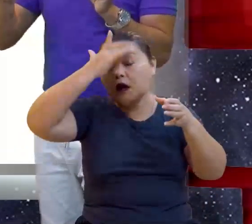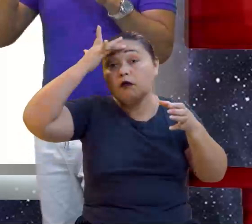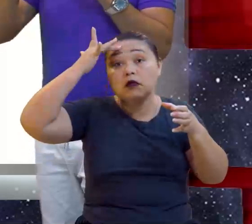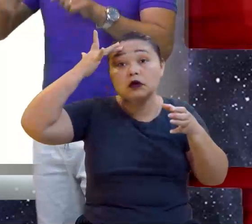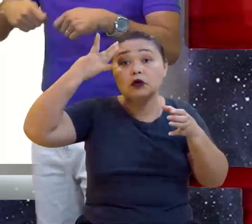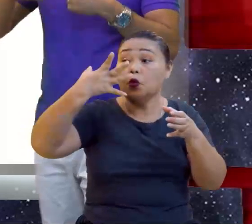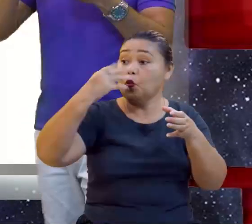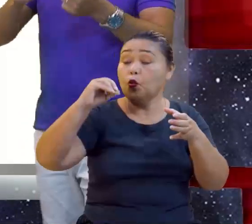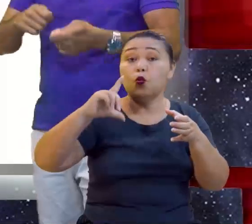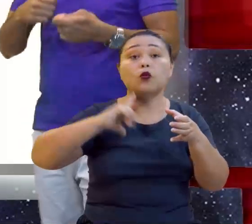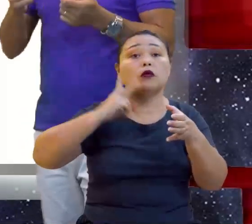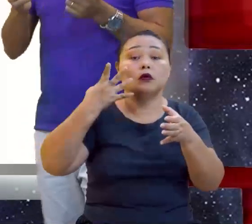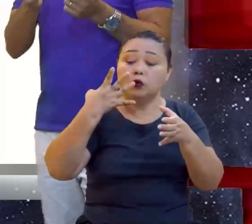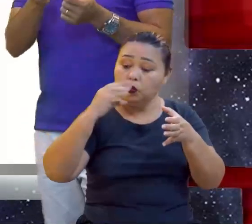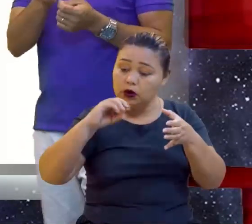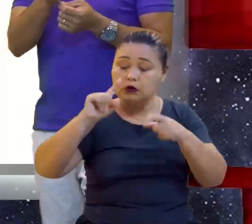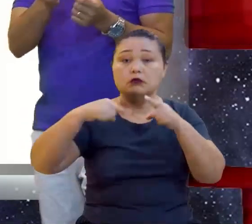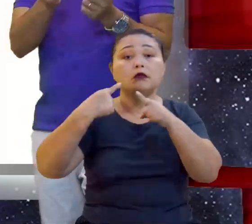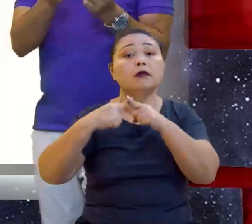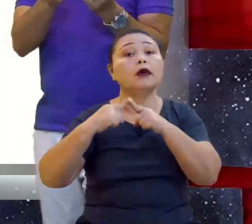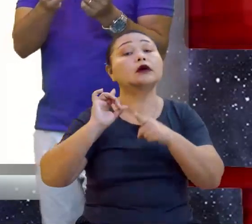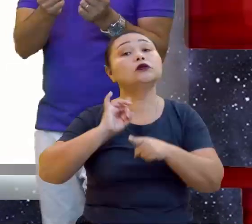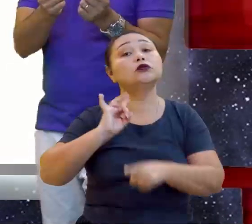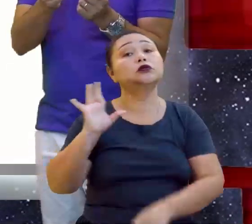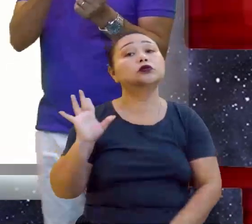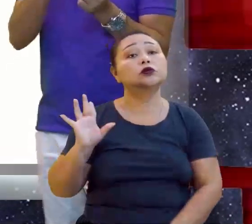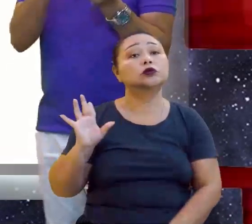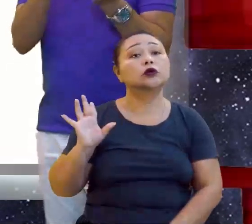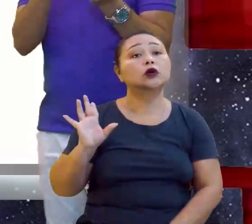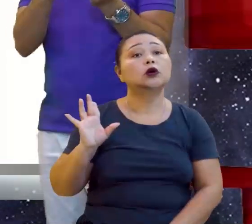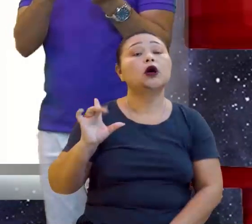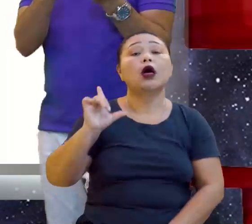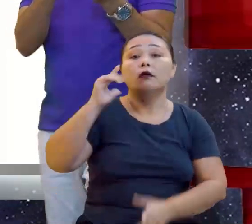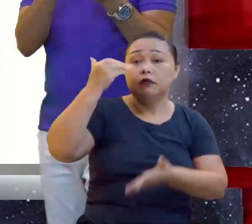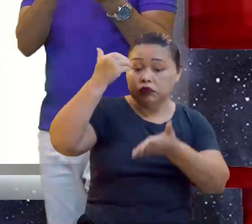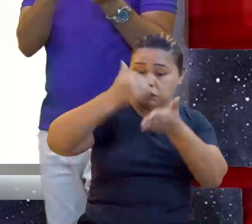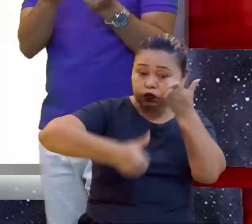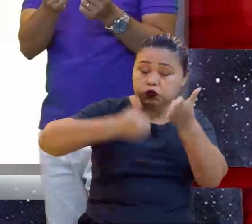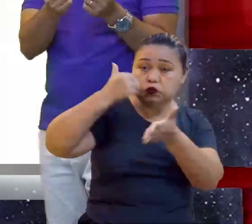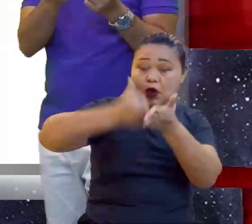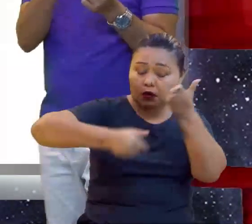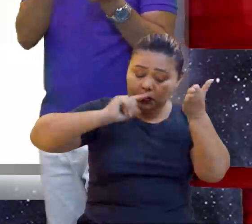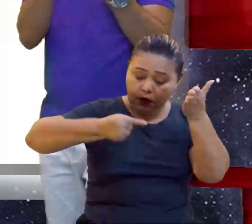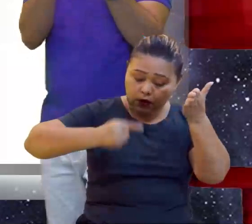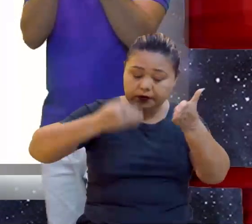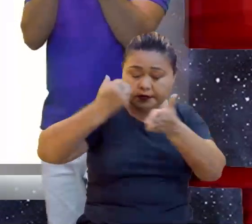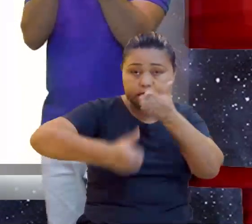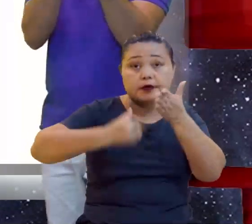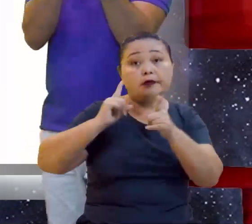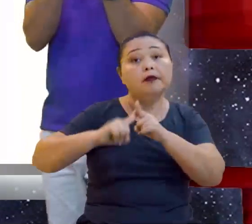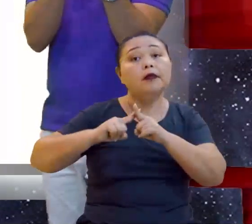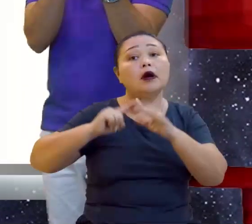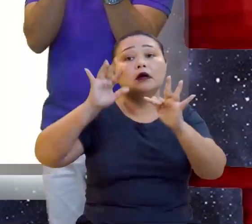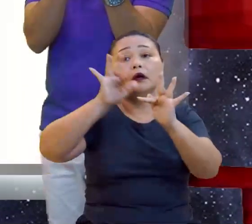é constante, 40 mais 40 mais... Só que a redução também é constante, isso, R$1. O gráfico fala